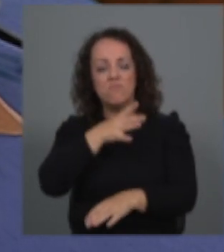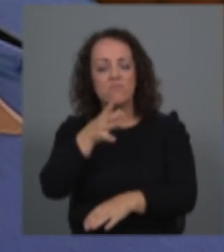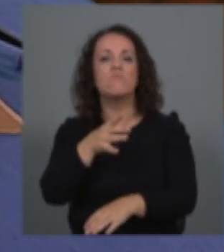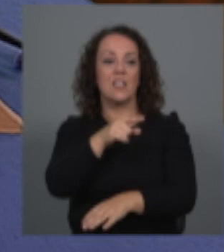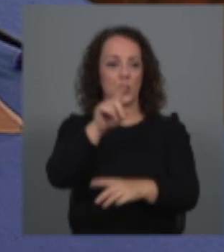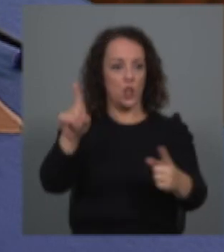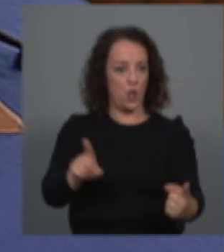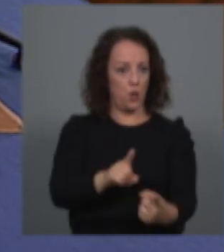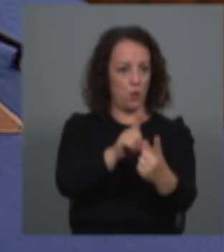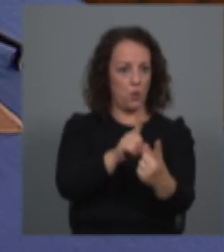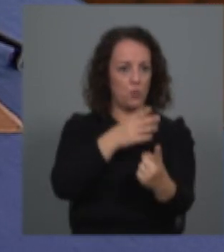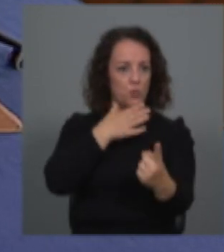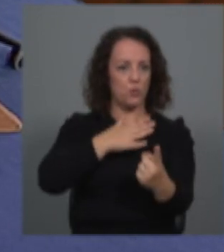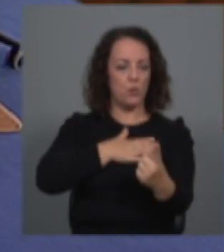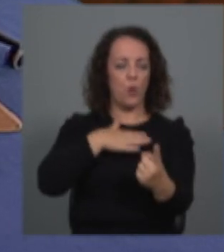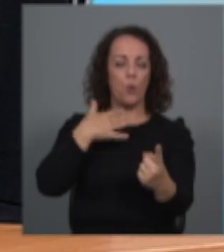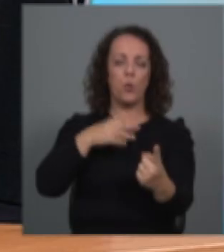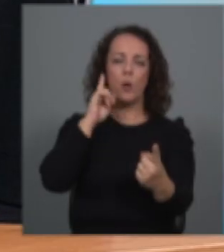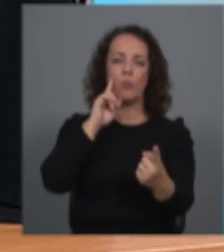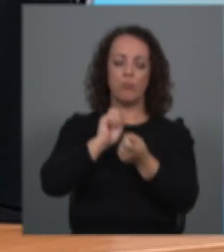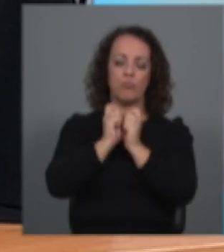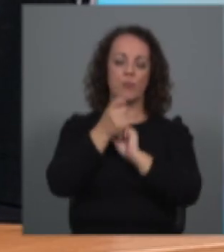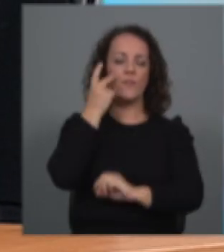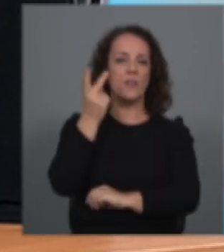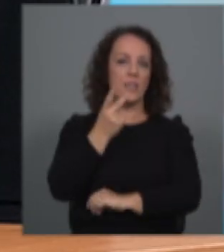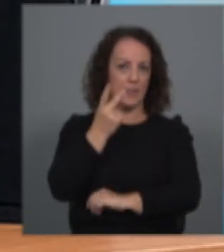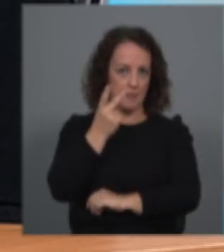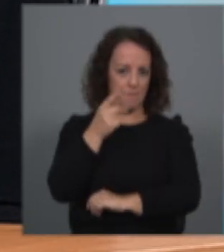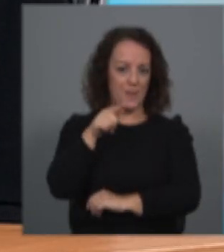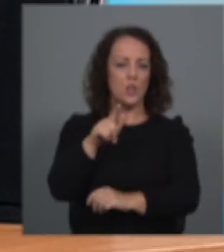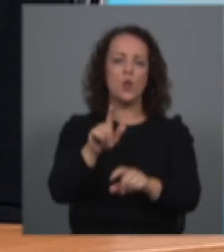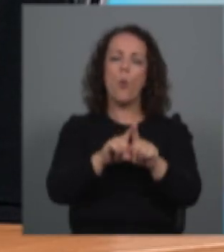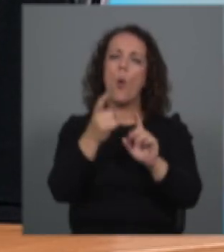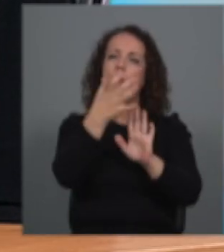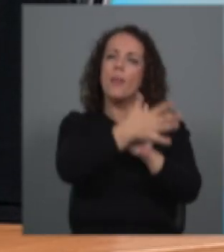sua mudança de vida. Eu acho que ali é uma dimensão